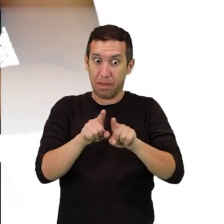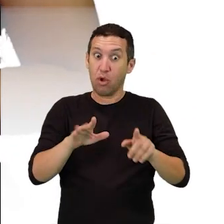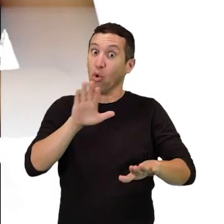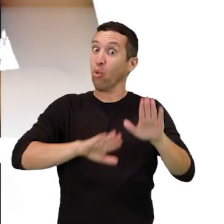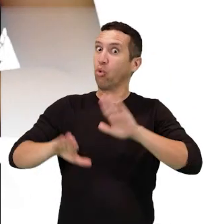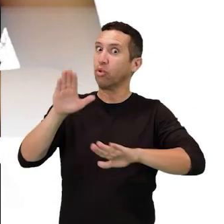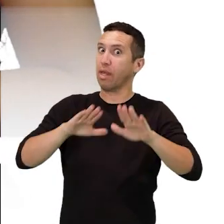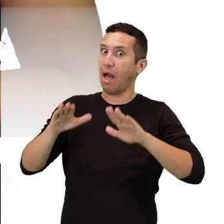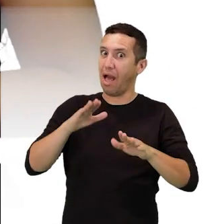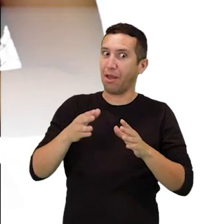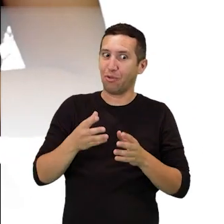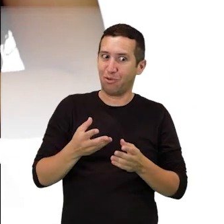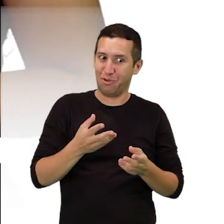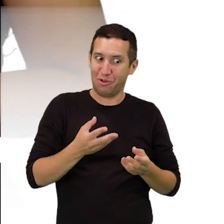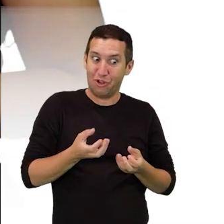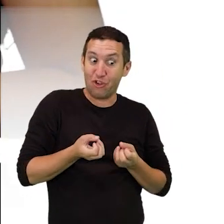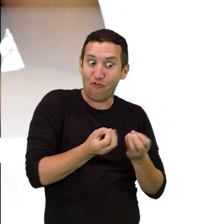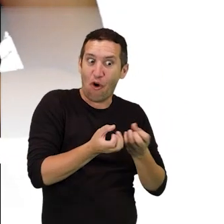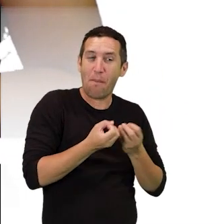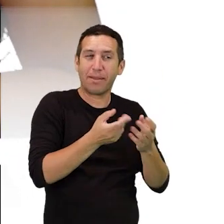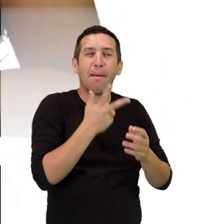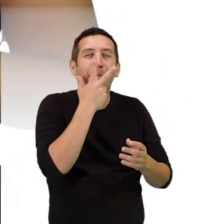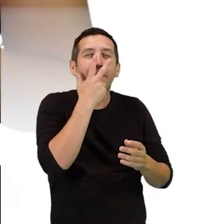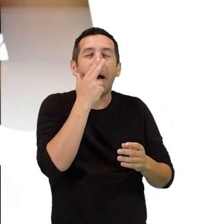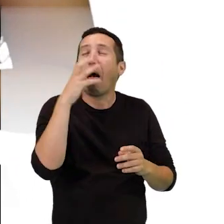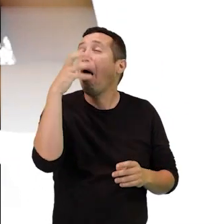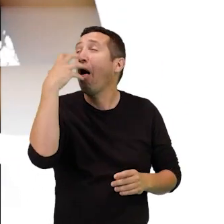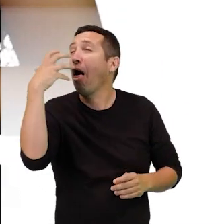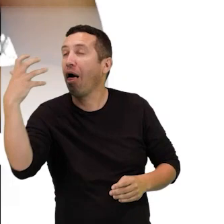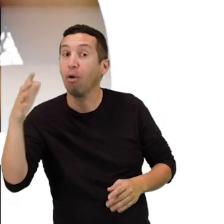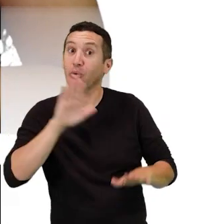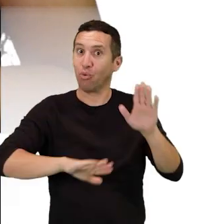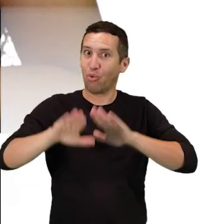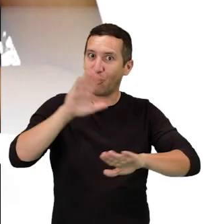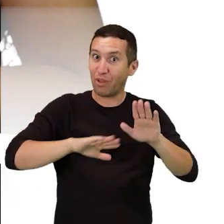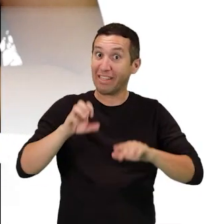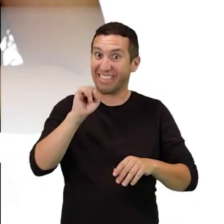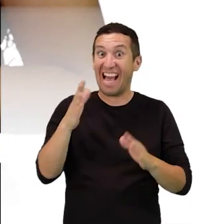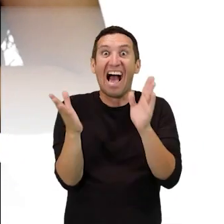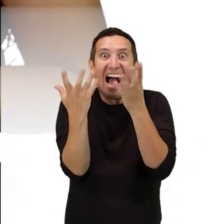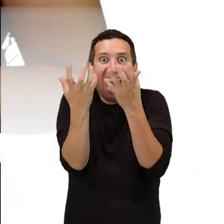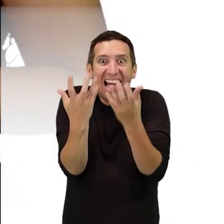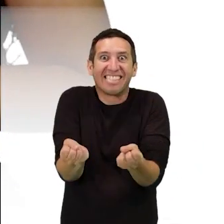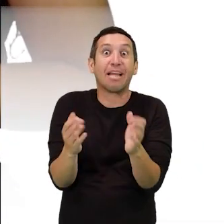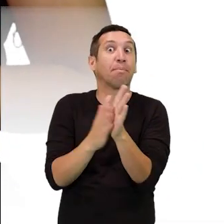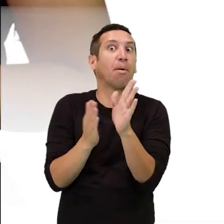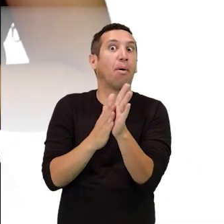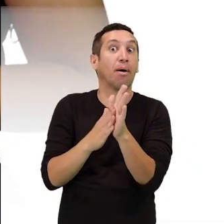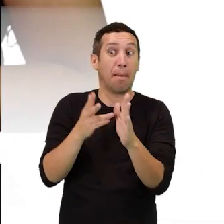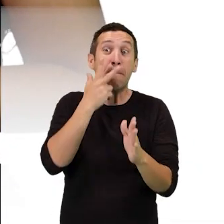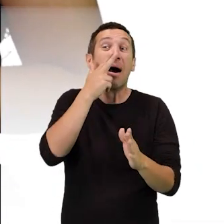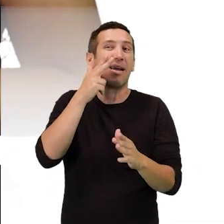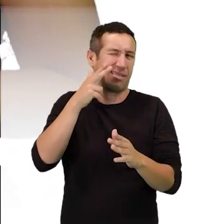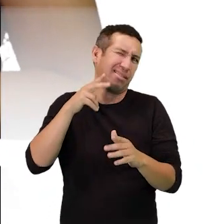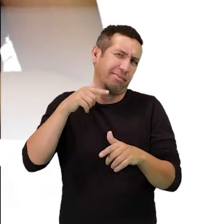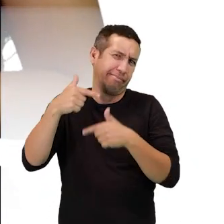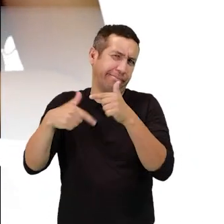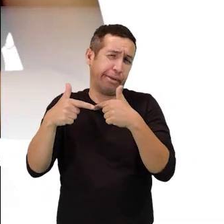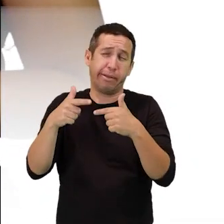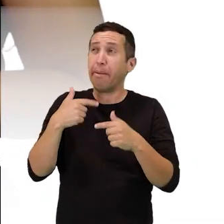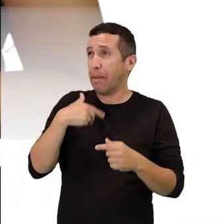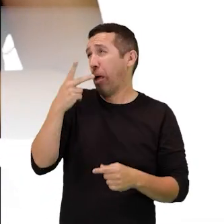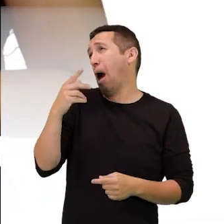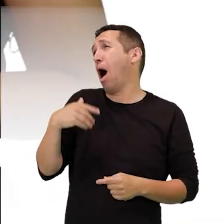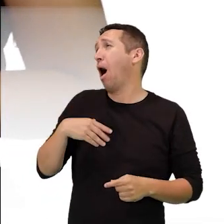Desconfie de Propostas Encantadoras, do projeto Liberdade no Ar, que alertam para os perigos de aceitar propostas de emprego aparentemente muito favoráveis